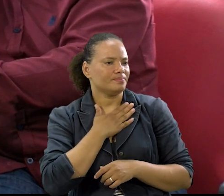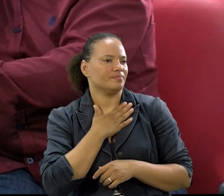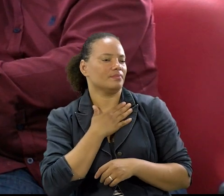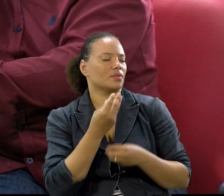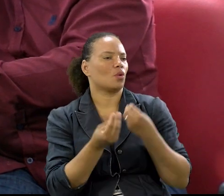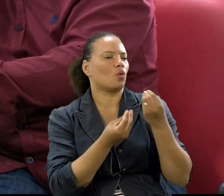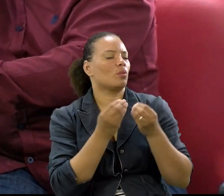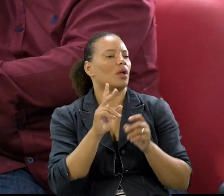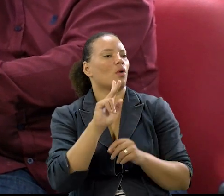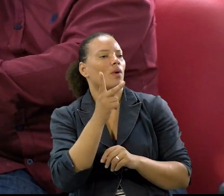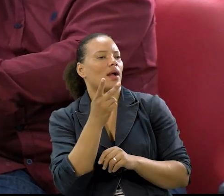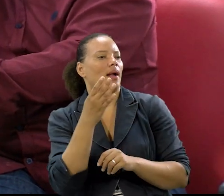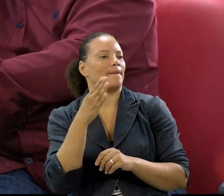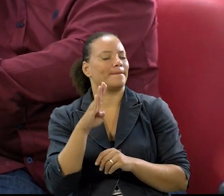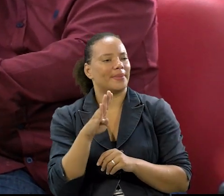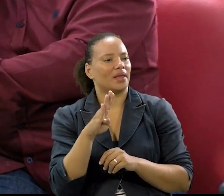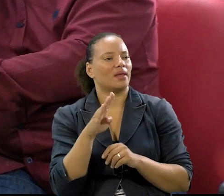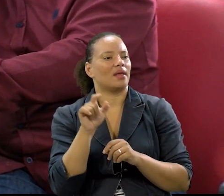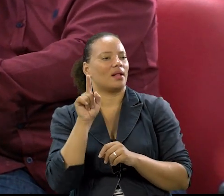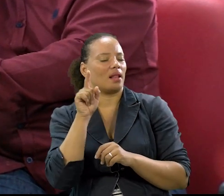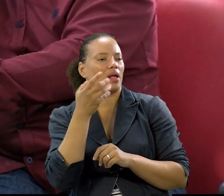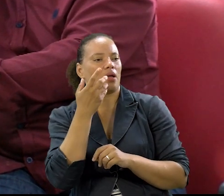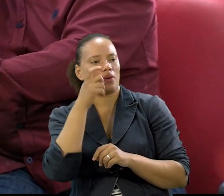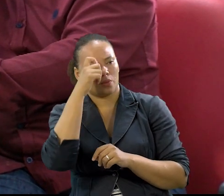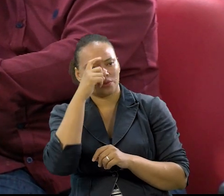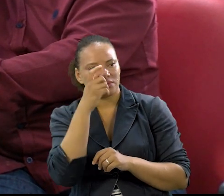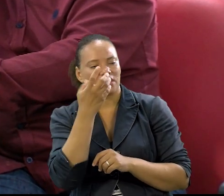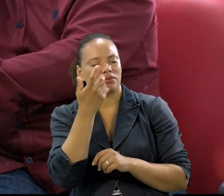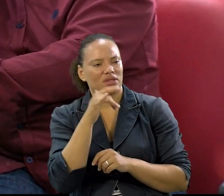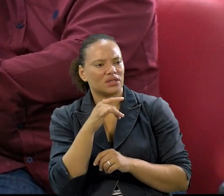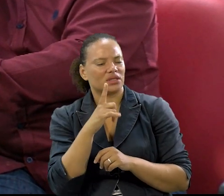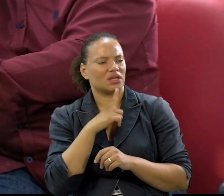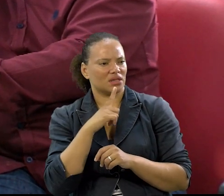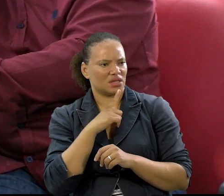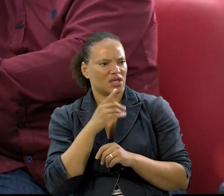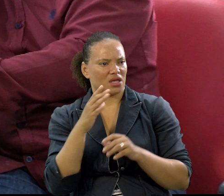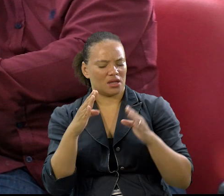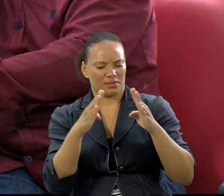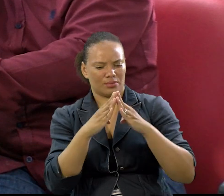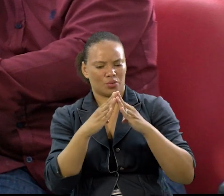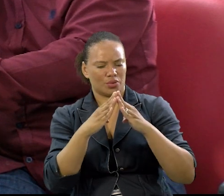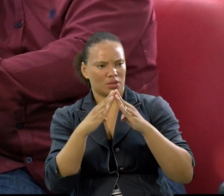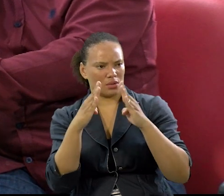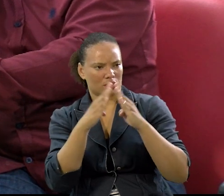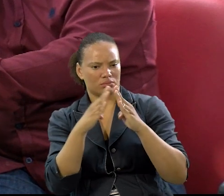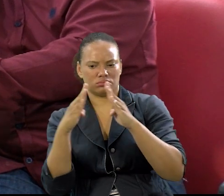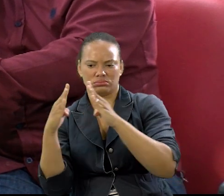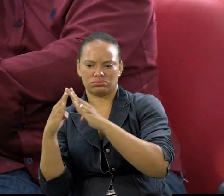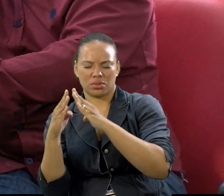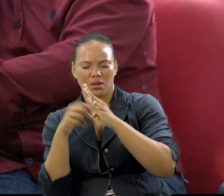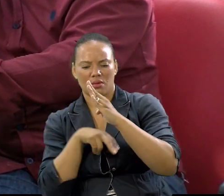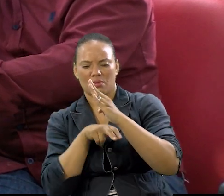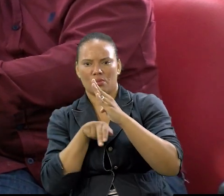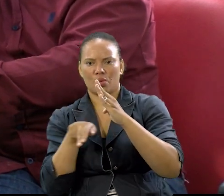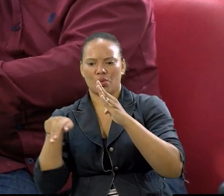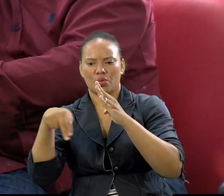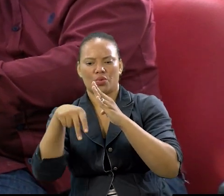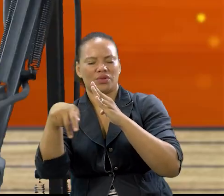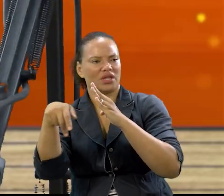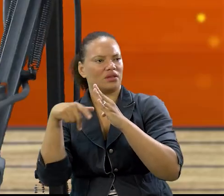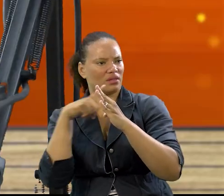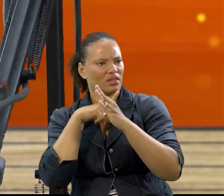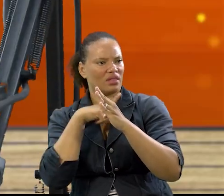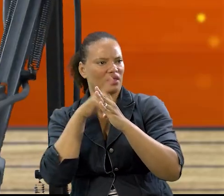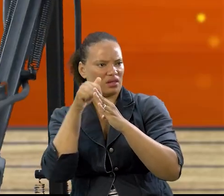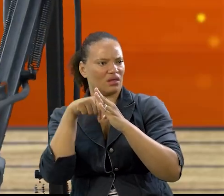com o com o HB vocês têm um um alguma passagem por dentro Ali temos sim temos sim porque como nós falamos antes né